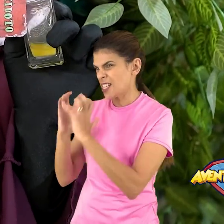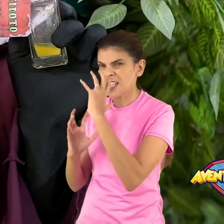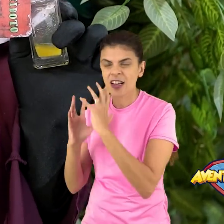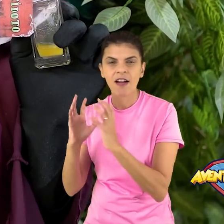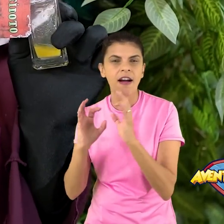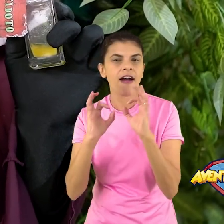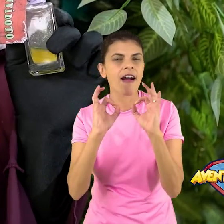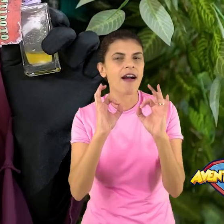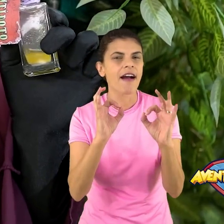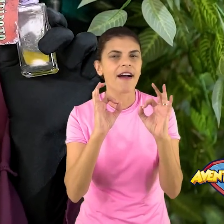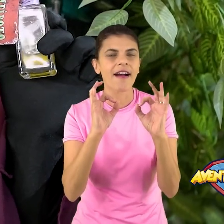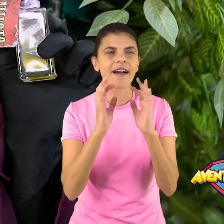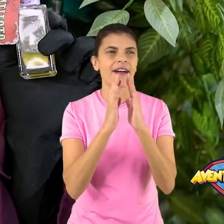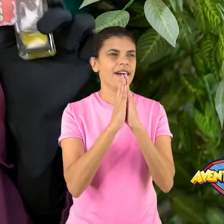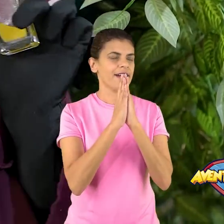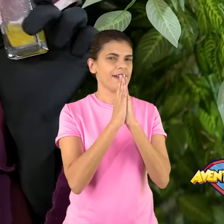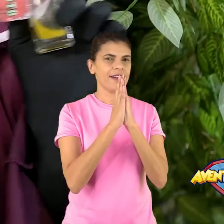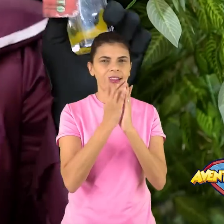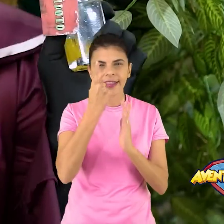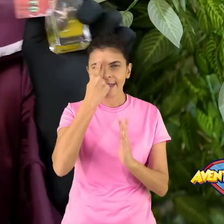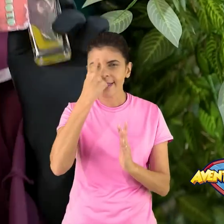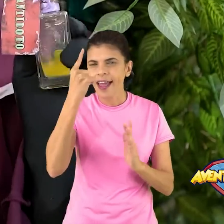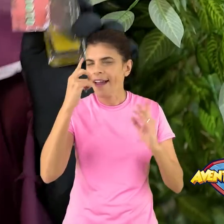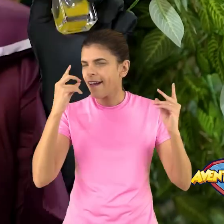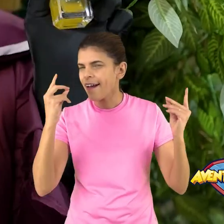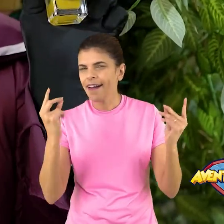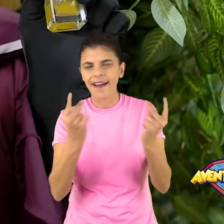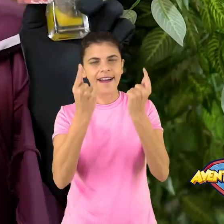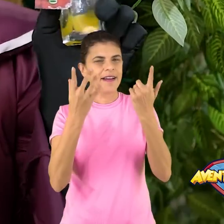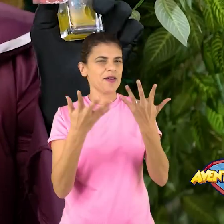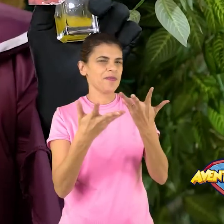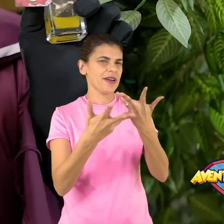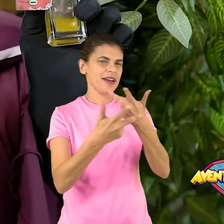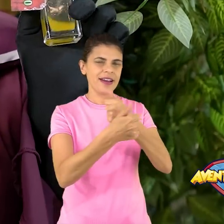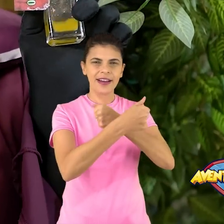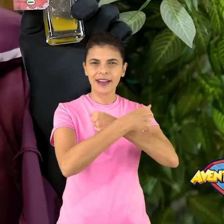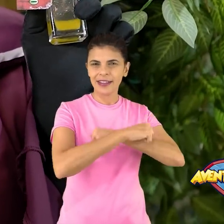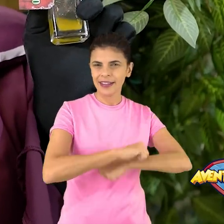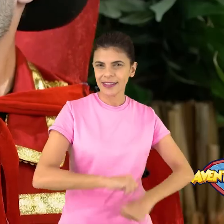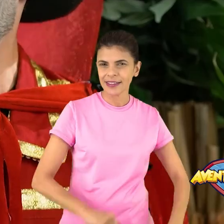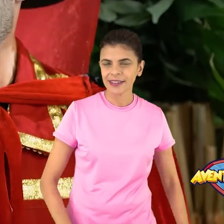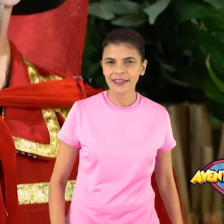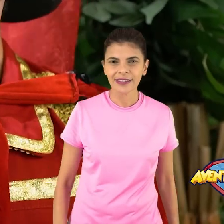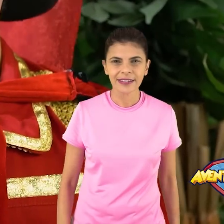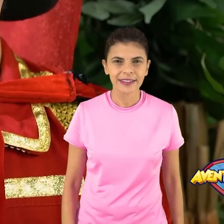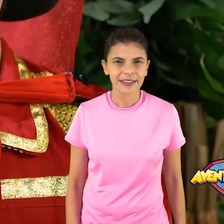Vampi! Que ideia genial!